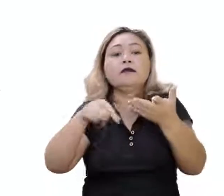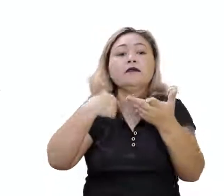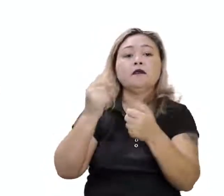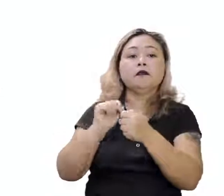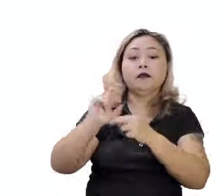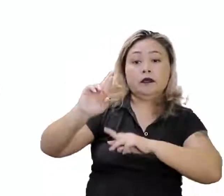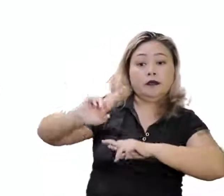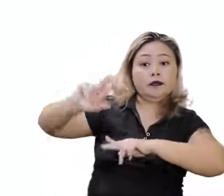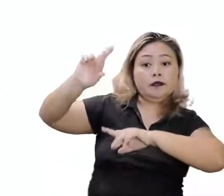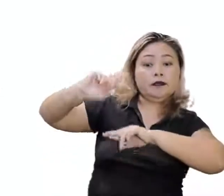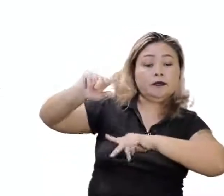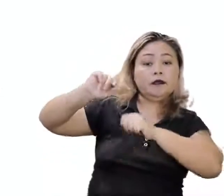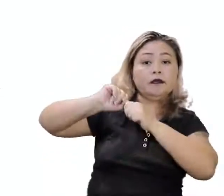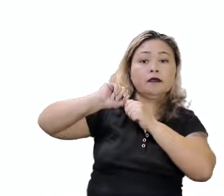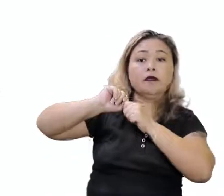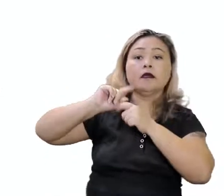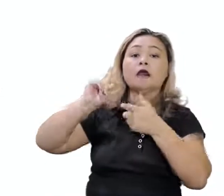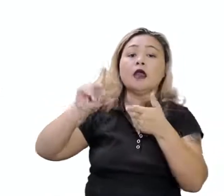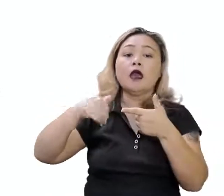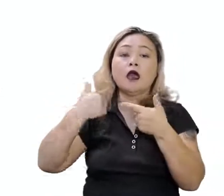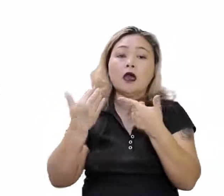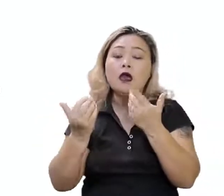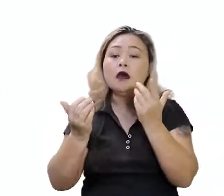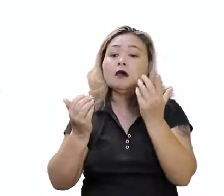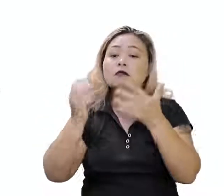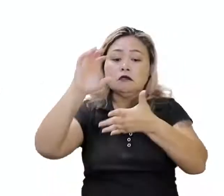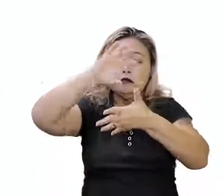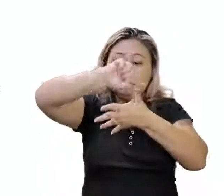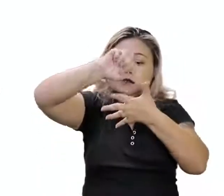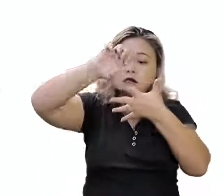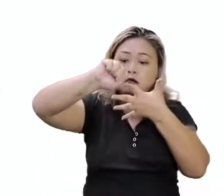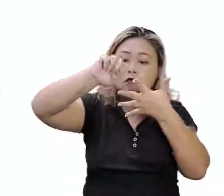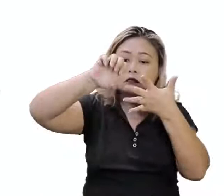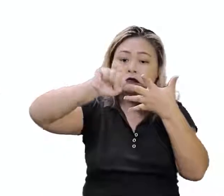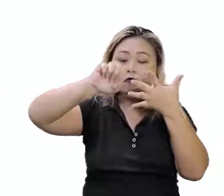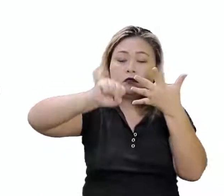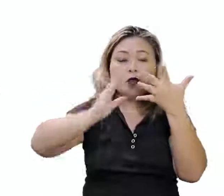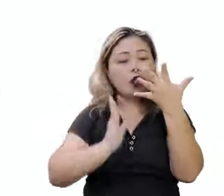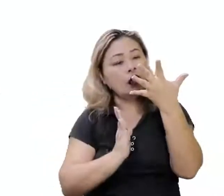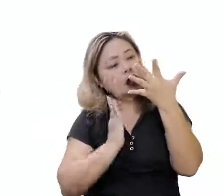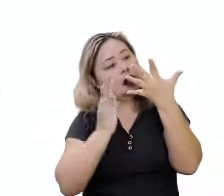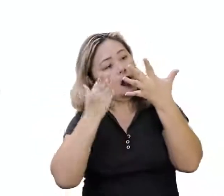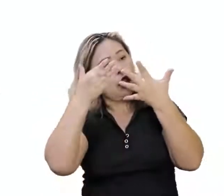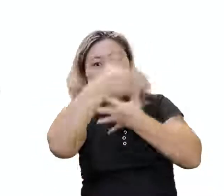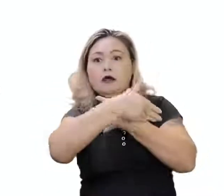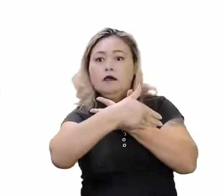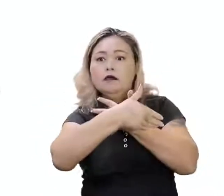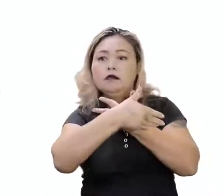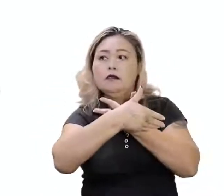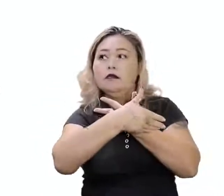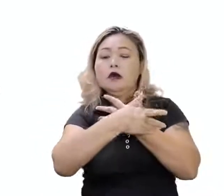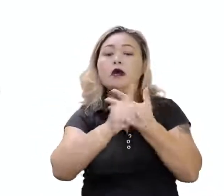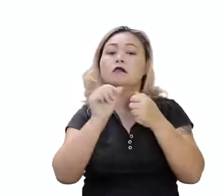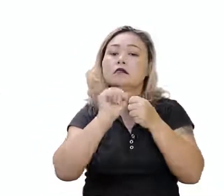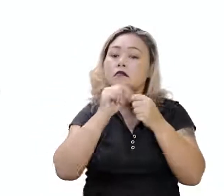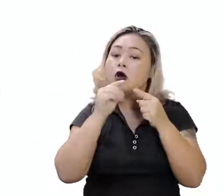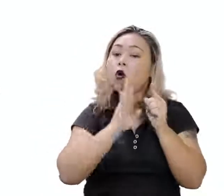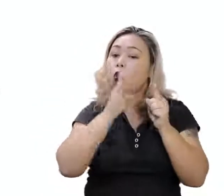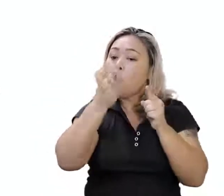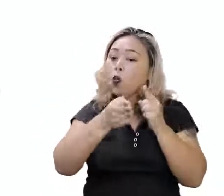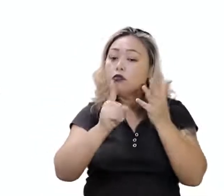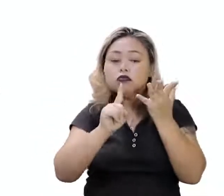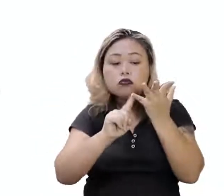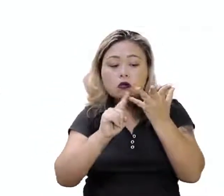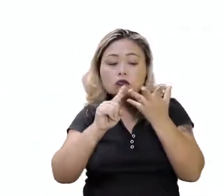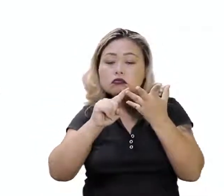A diferença entre ambas está no fato da cadeia alimentar ser uma sequência linear e unidirecional que indica qual ser